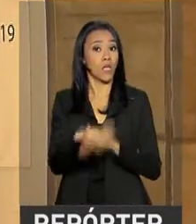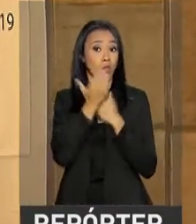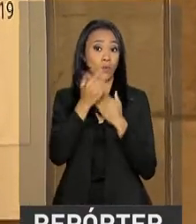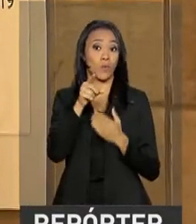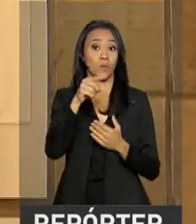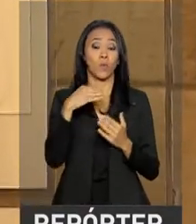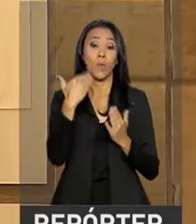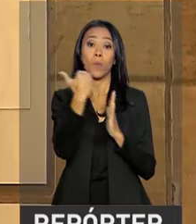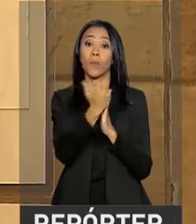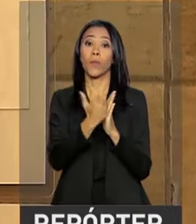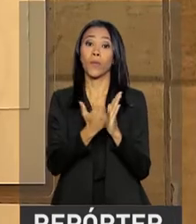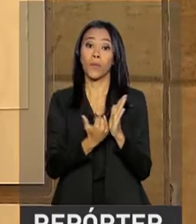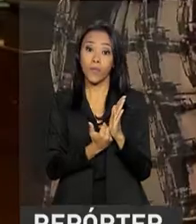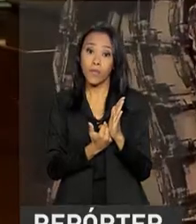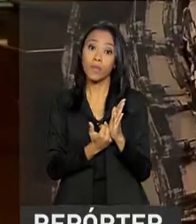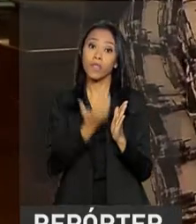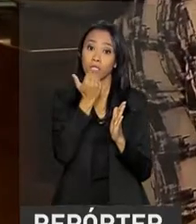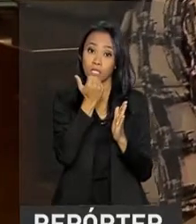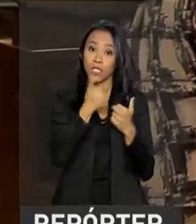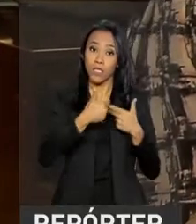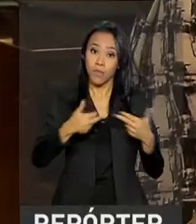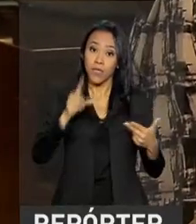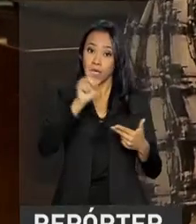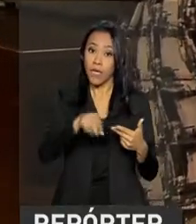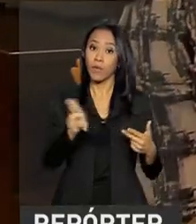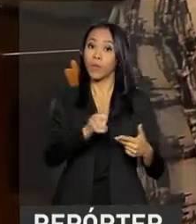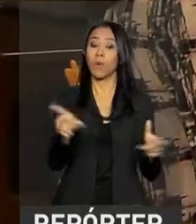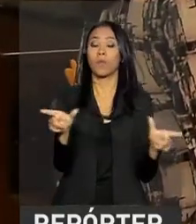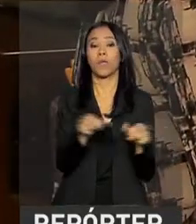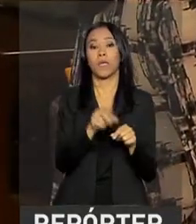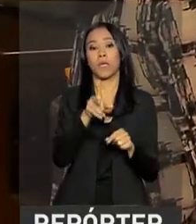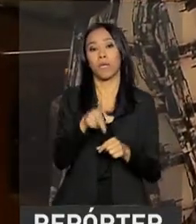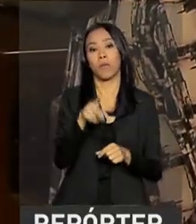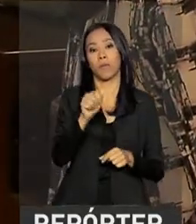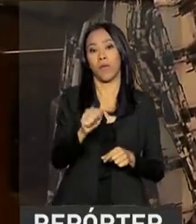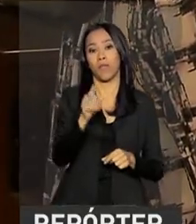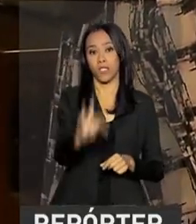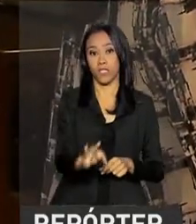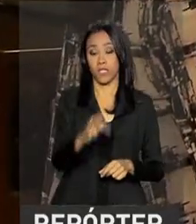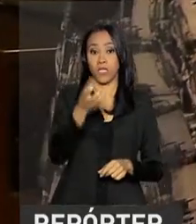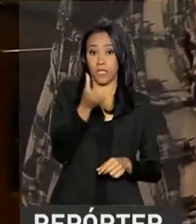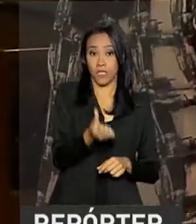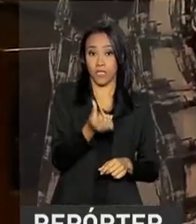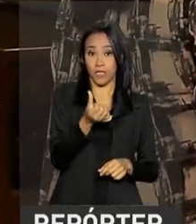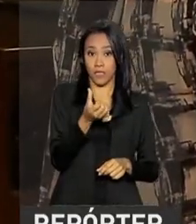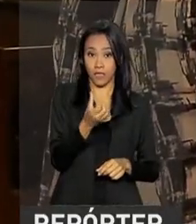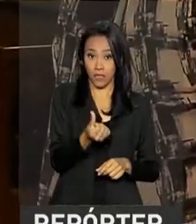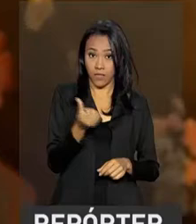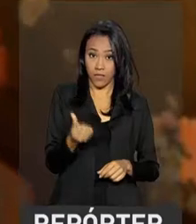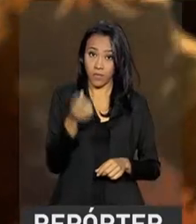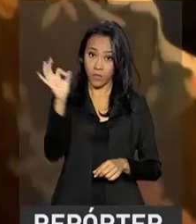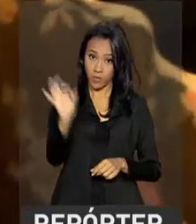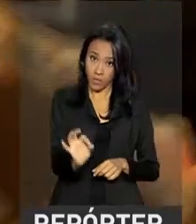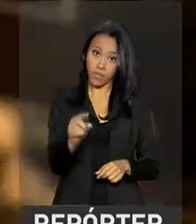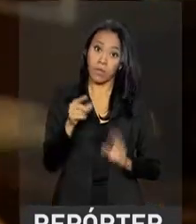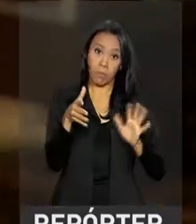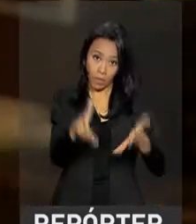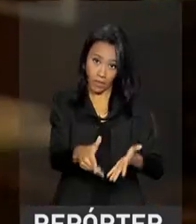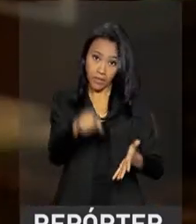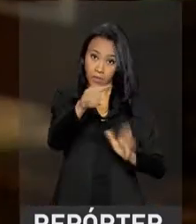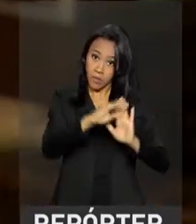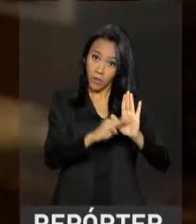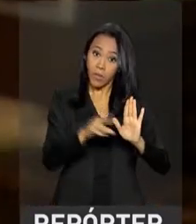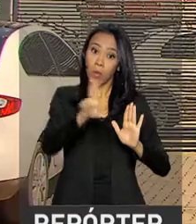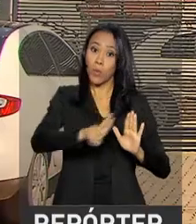programa de alimentação do trabalhador pat cerca de 60% das empresas que participam do programa usam esse tipo de